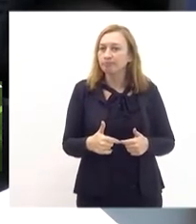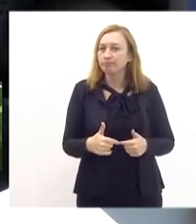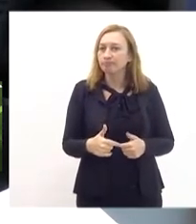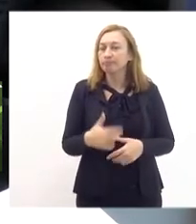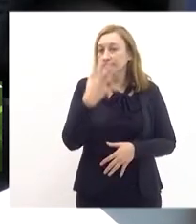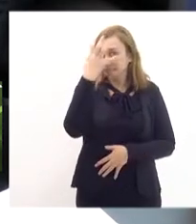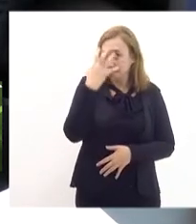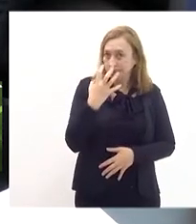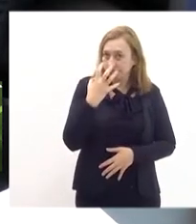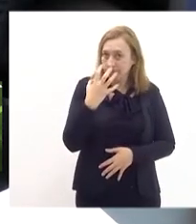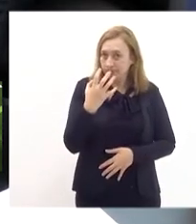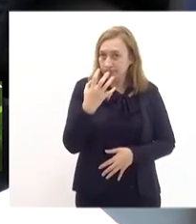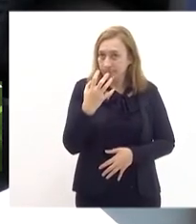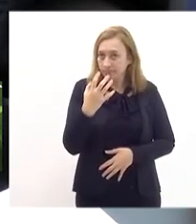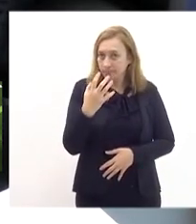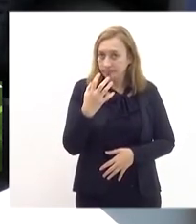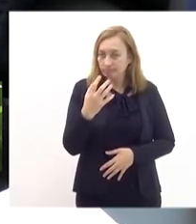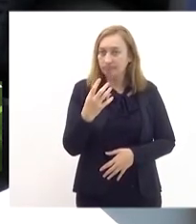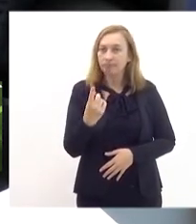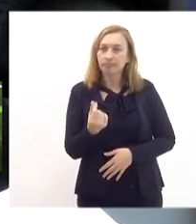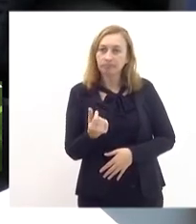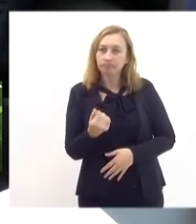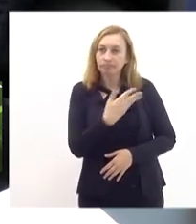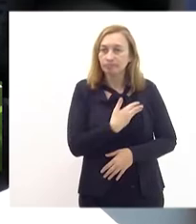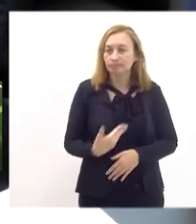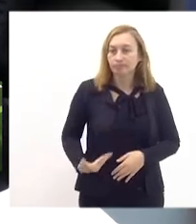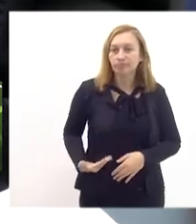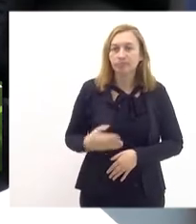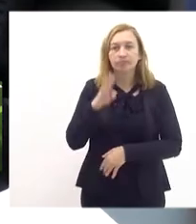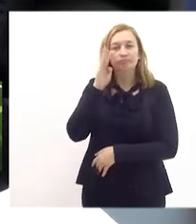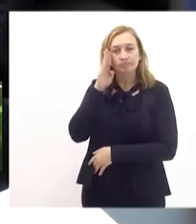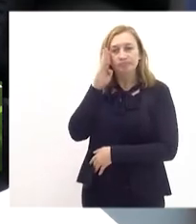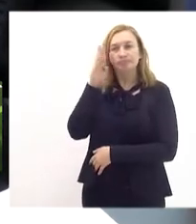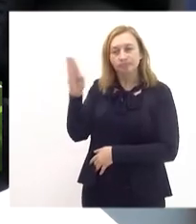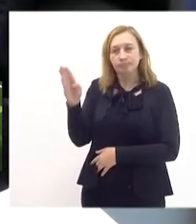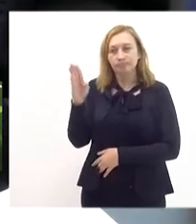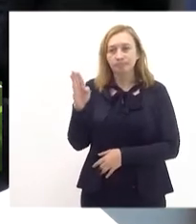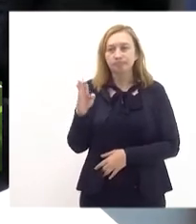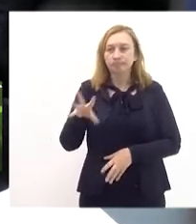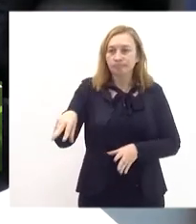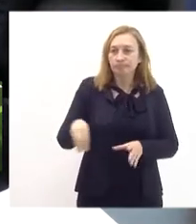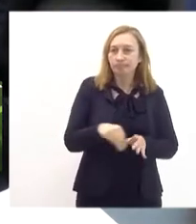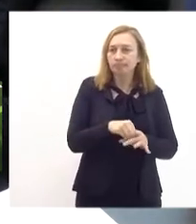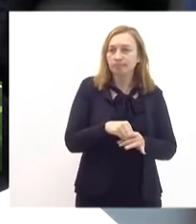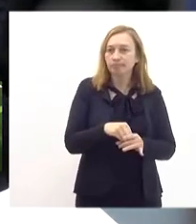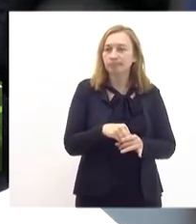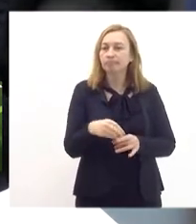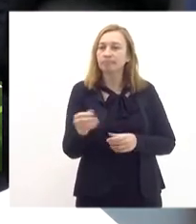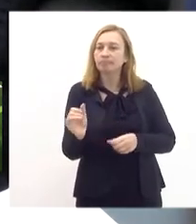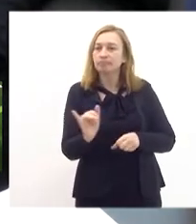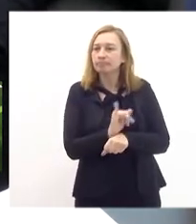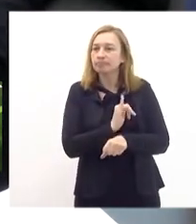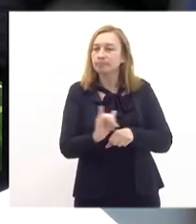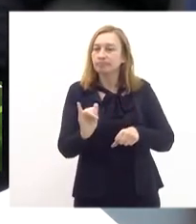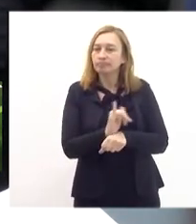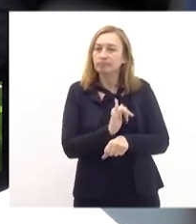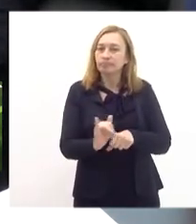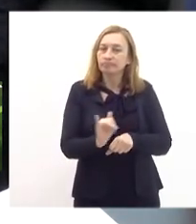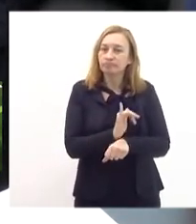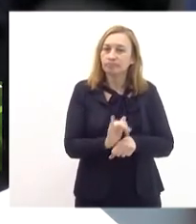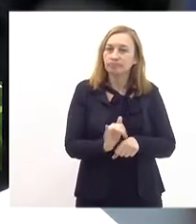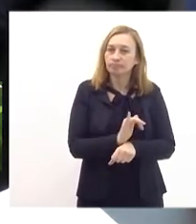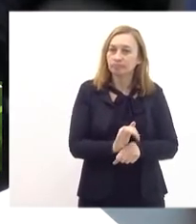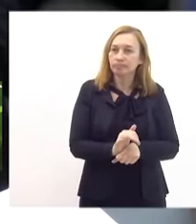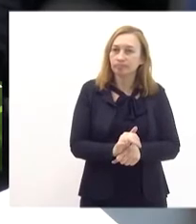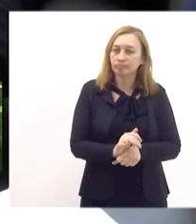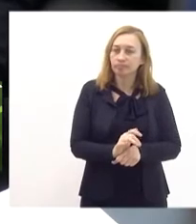grave déficit das contas públicas, é fundamental a implementação de mecanismos de integridade, ou